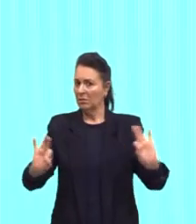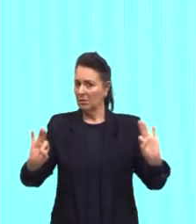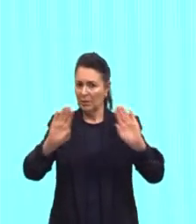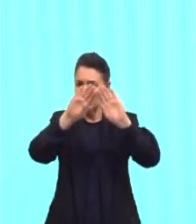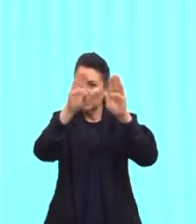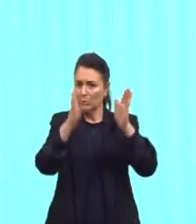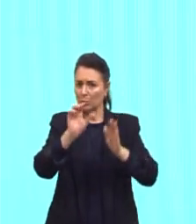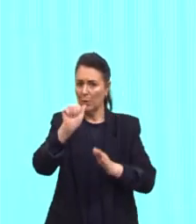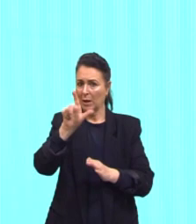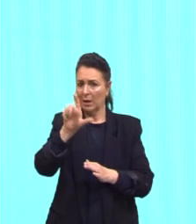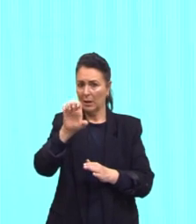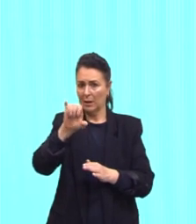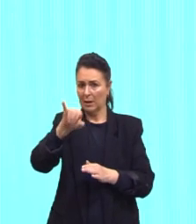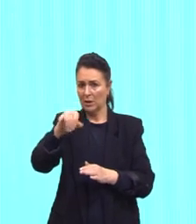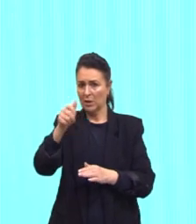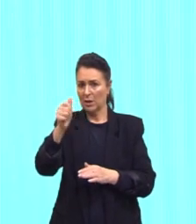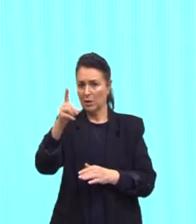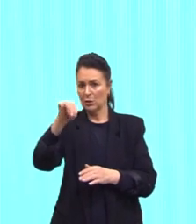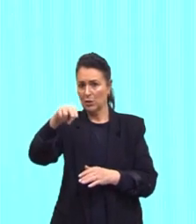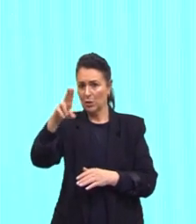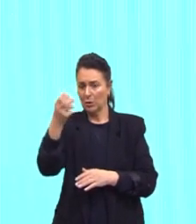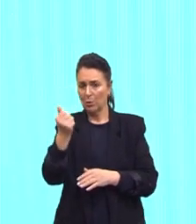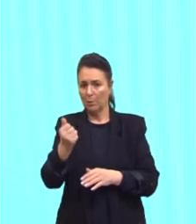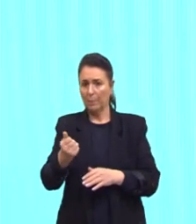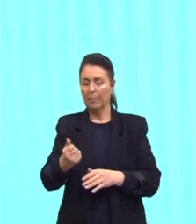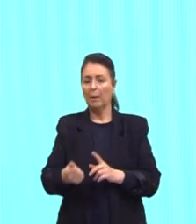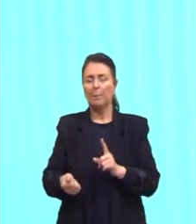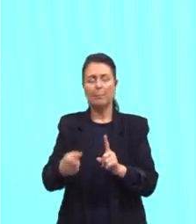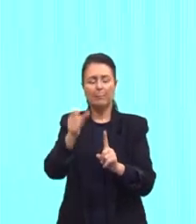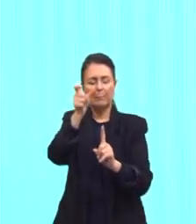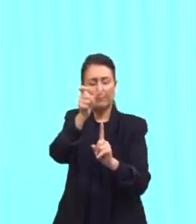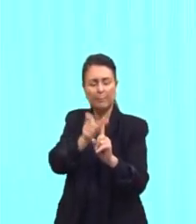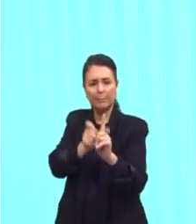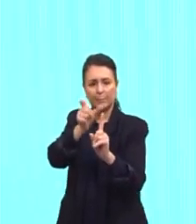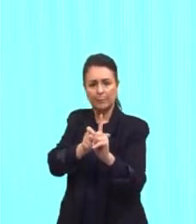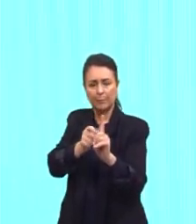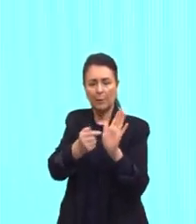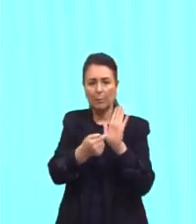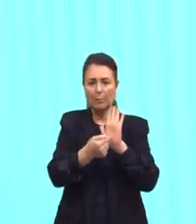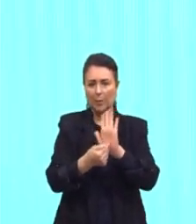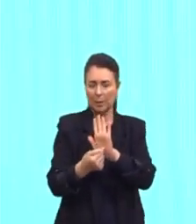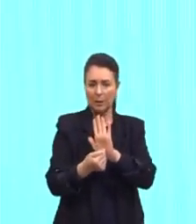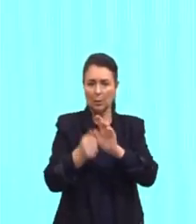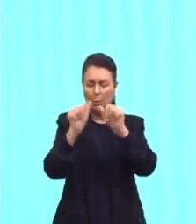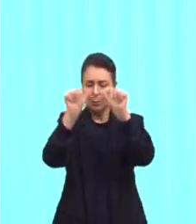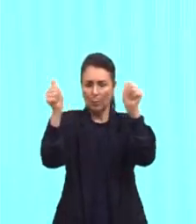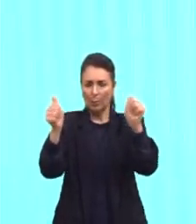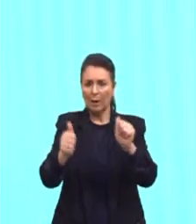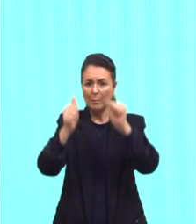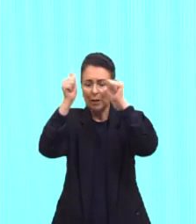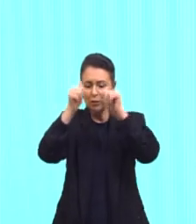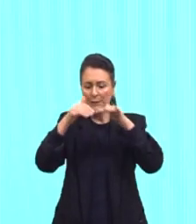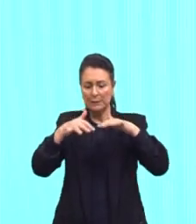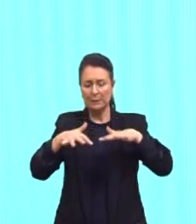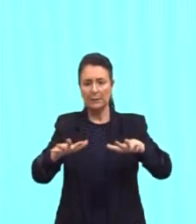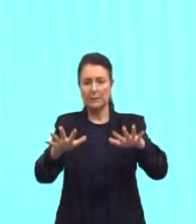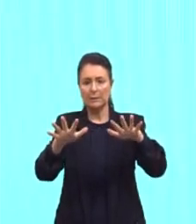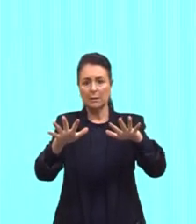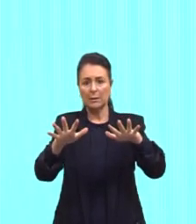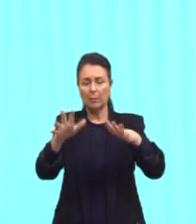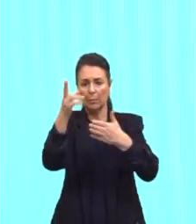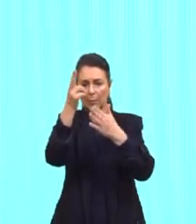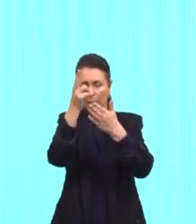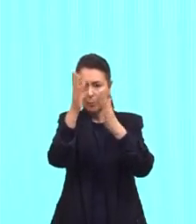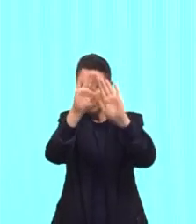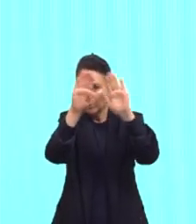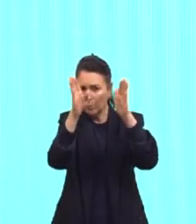do Aleijadinho personalidade modelando uma imagem Sacra com feições populares Lembra daquela ideia